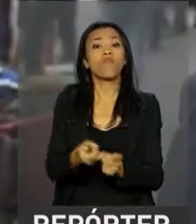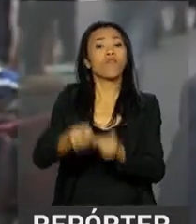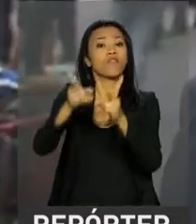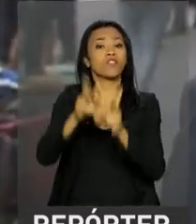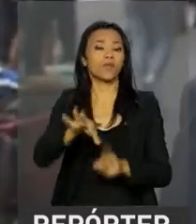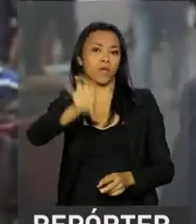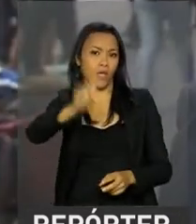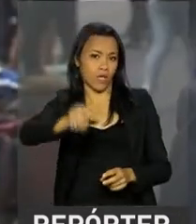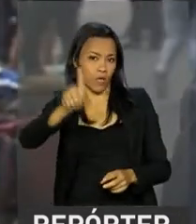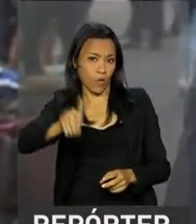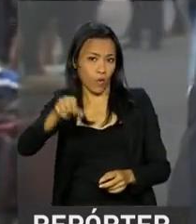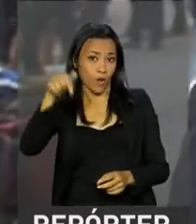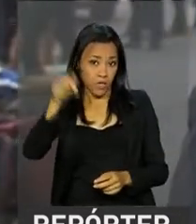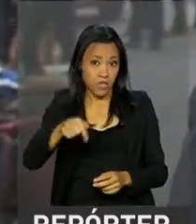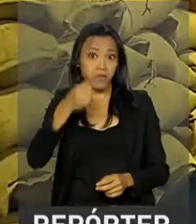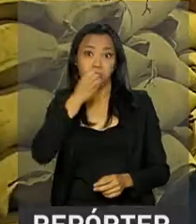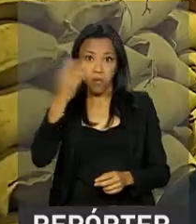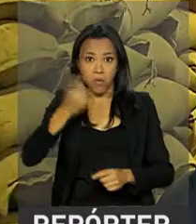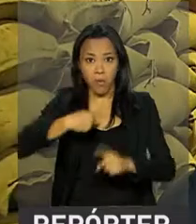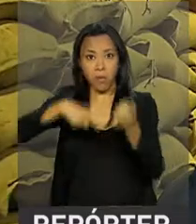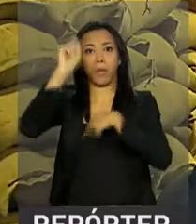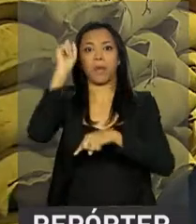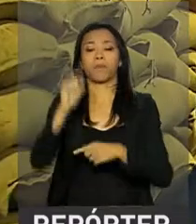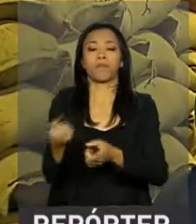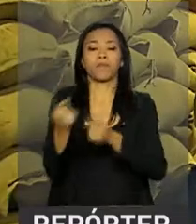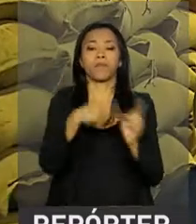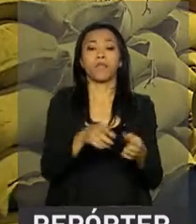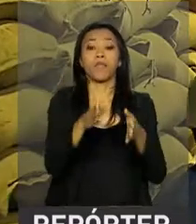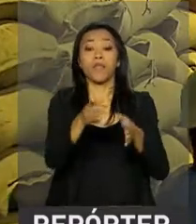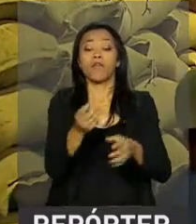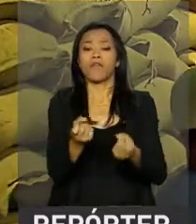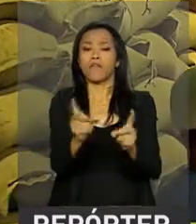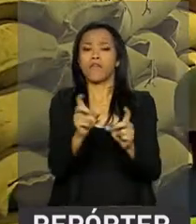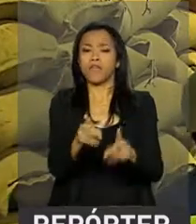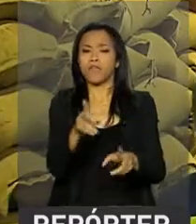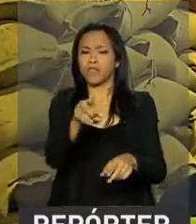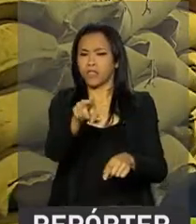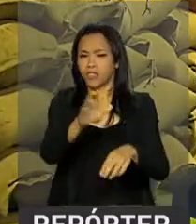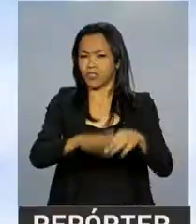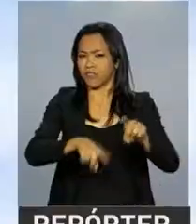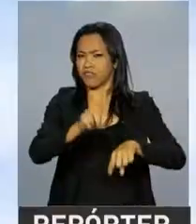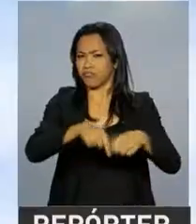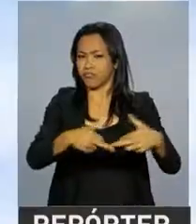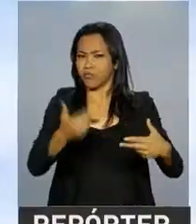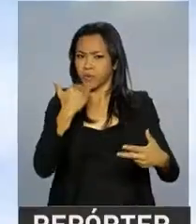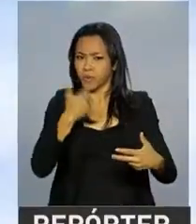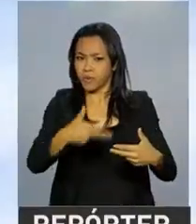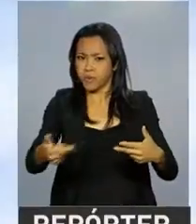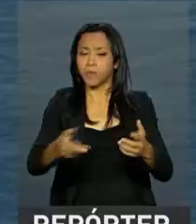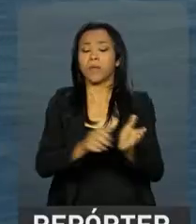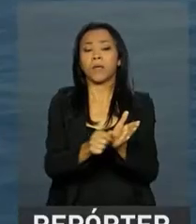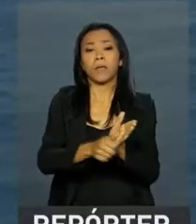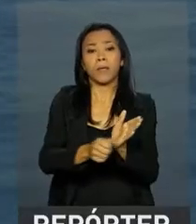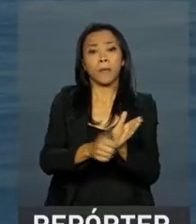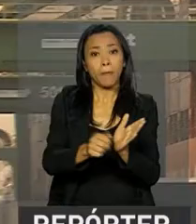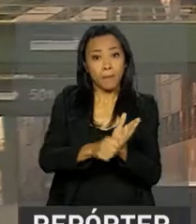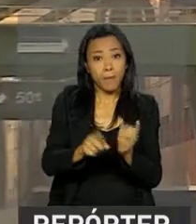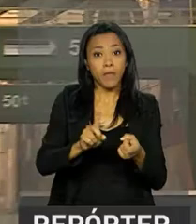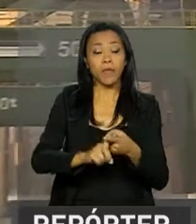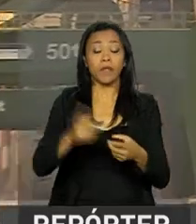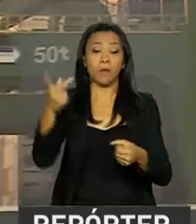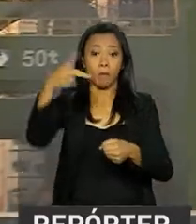desses produtos também deu um salto no caso das vendas de itens básicos o destaque ficou com milho minério de cobre e petróleo bruto